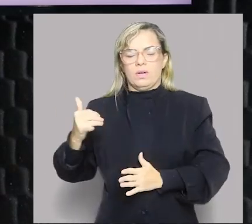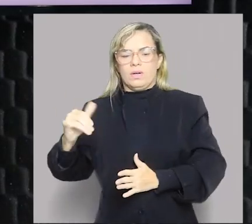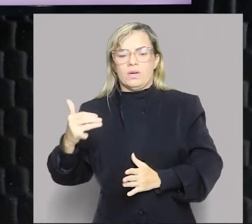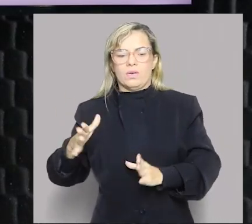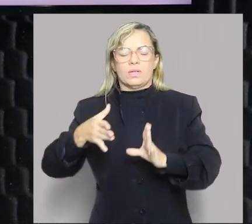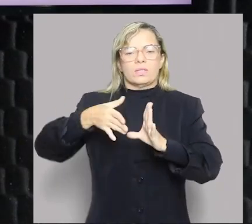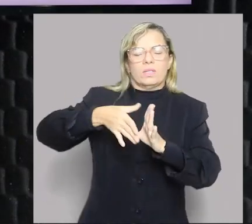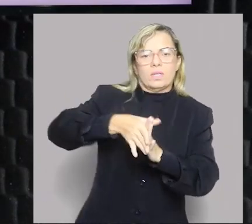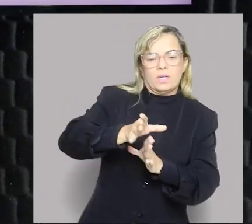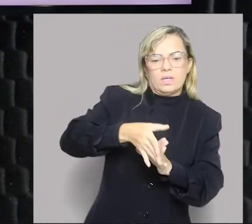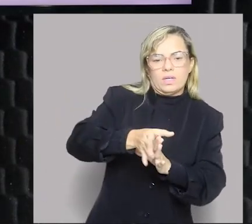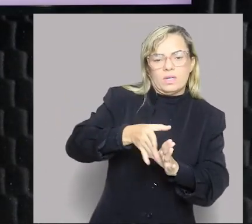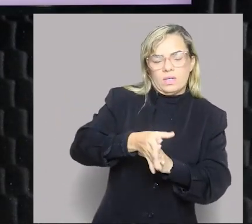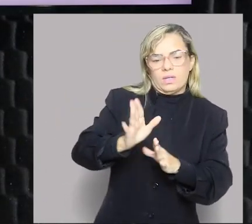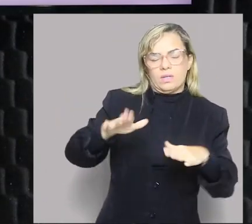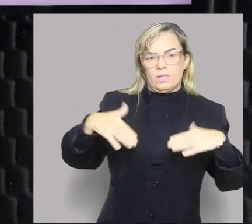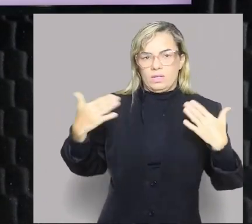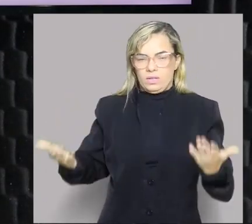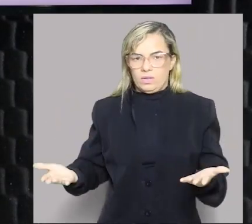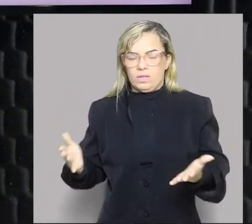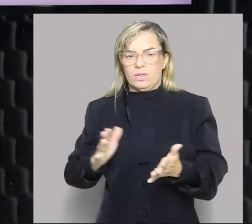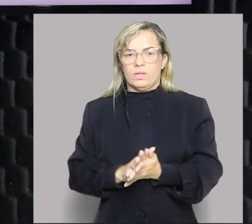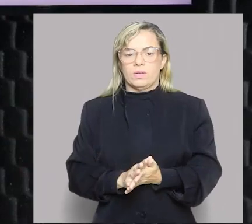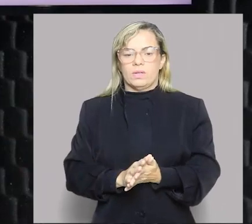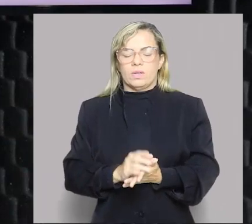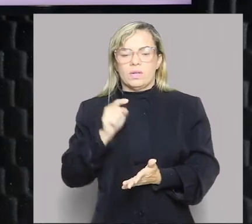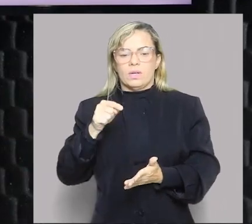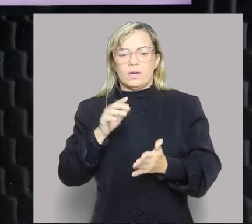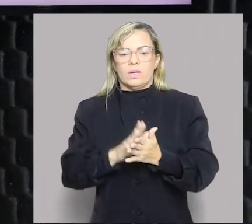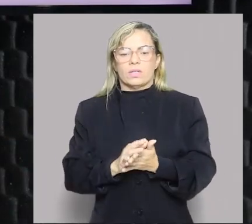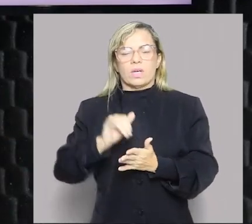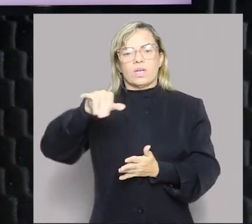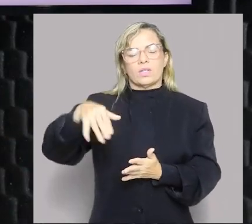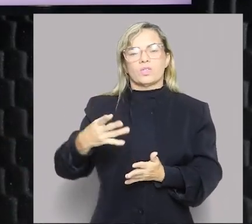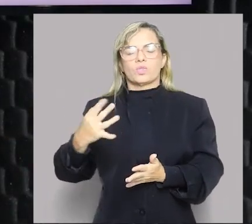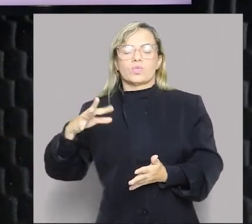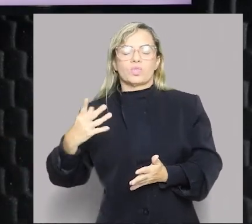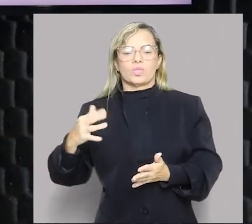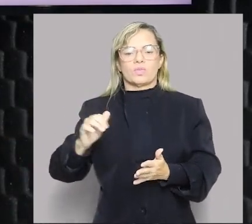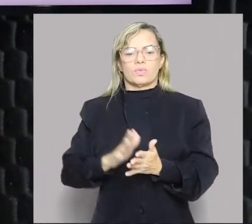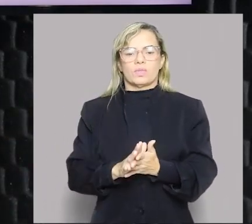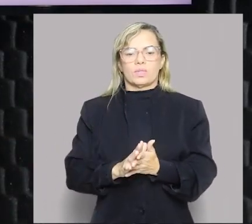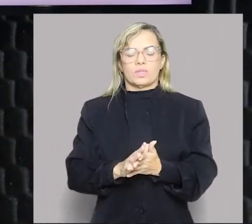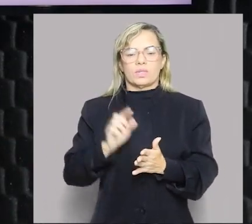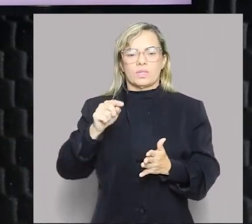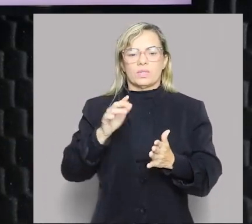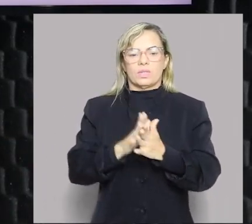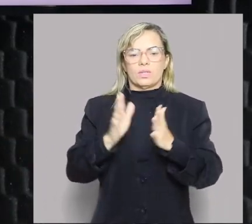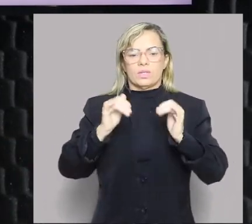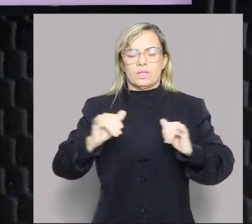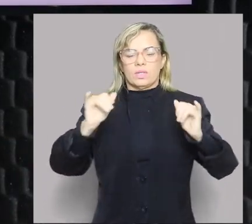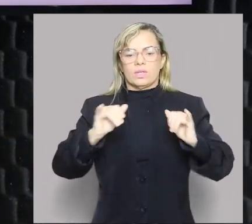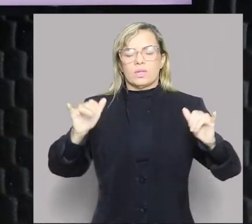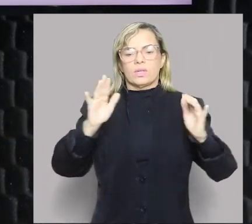narrar, aconselhar, que seria a estrutura injuntiva, certo? Expor, encaminhar, certo?